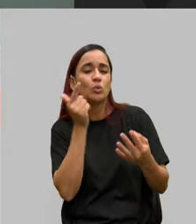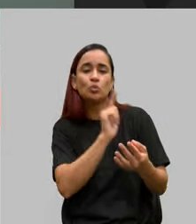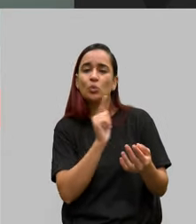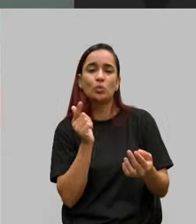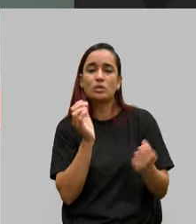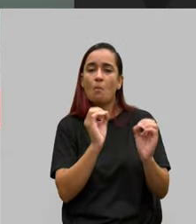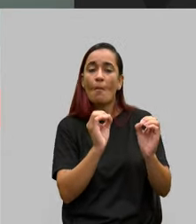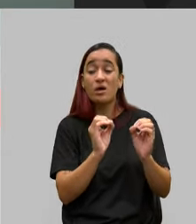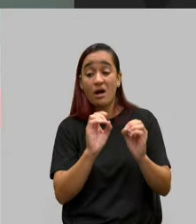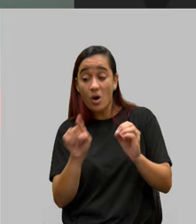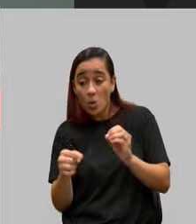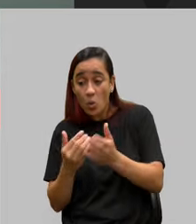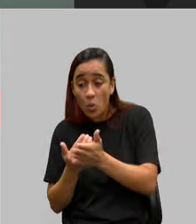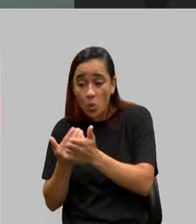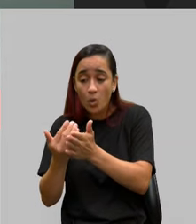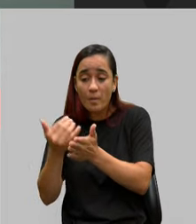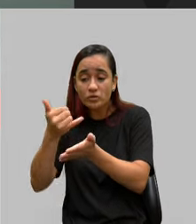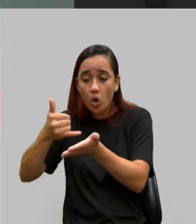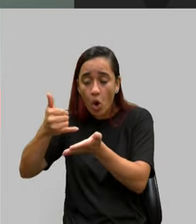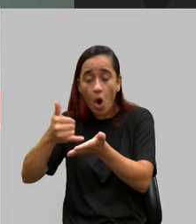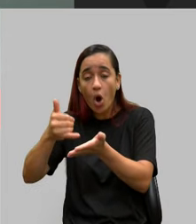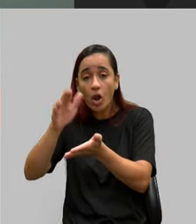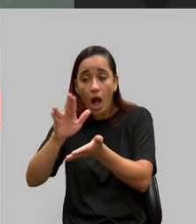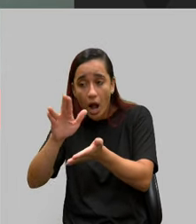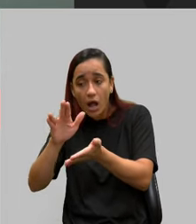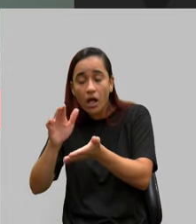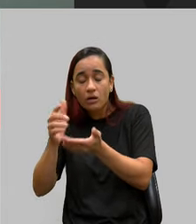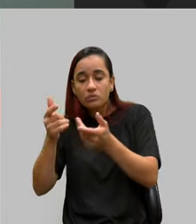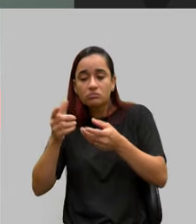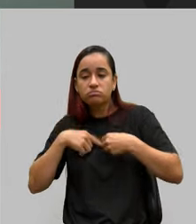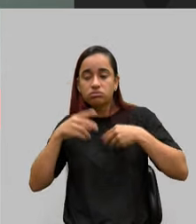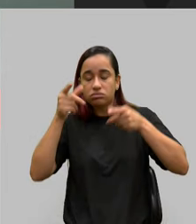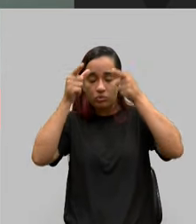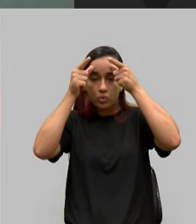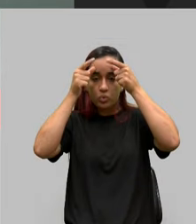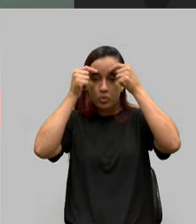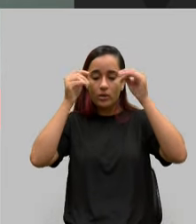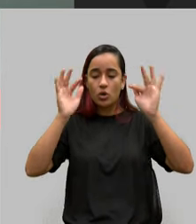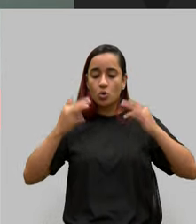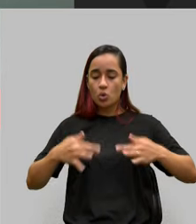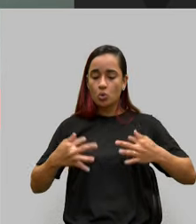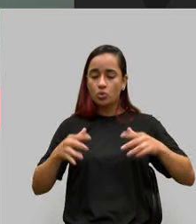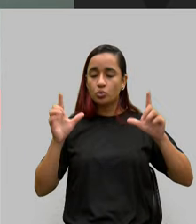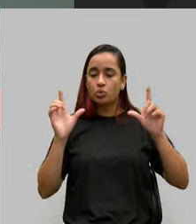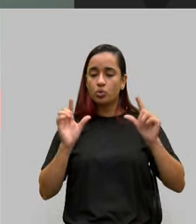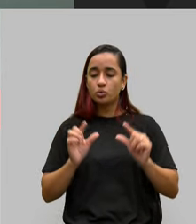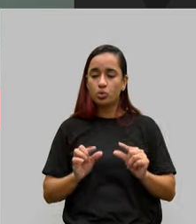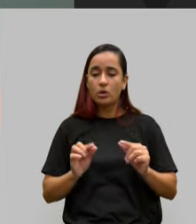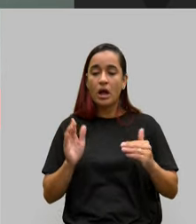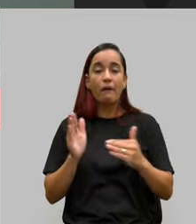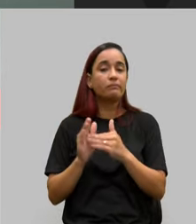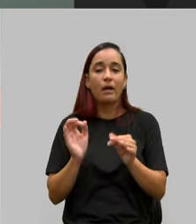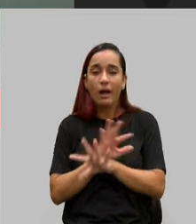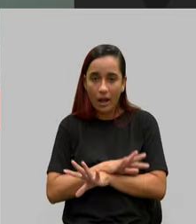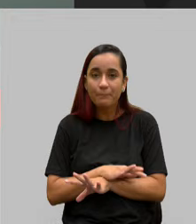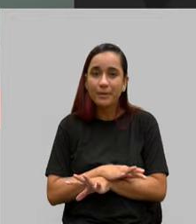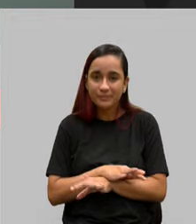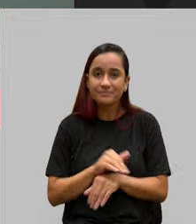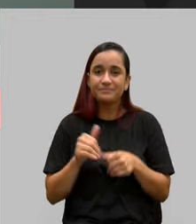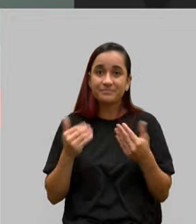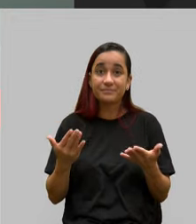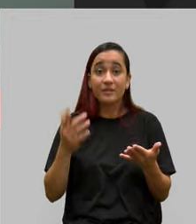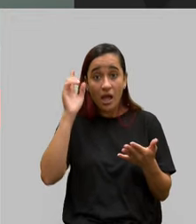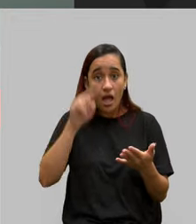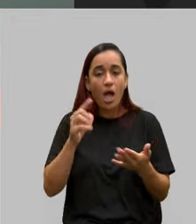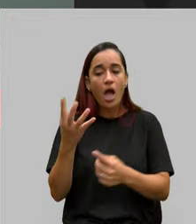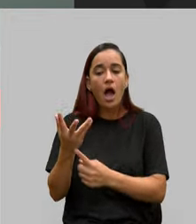de cannabis relatar que as dores diminuem e até cessam melhorando a dor e processo depressivo ISS se é a arte de